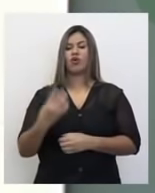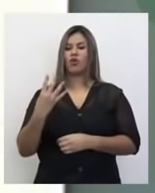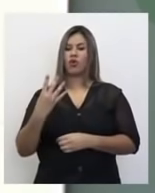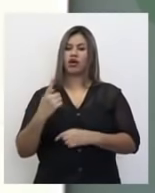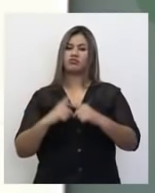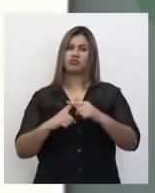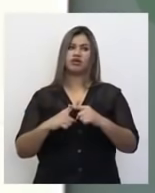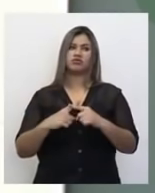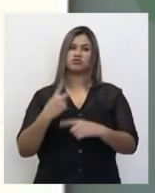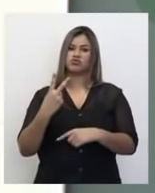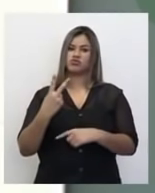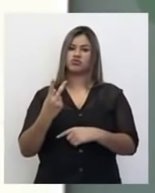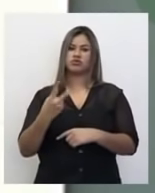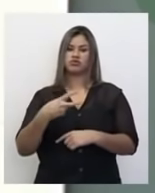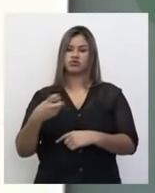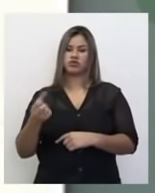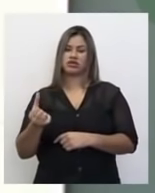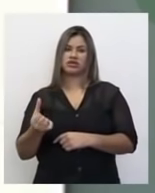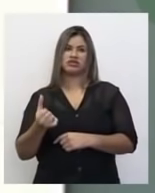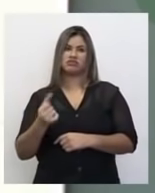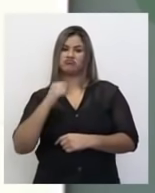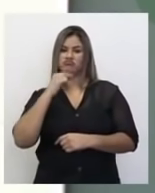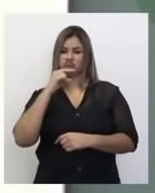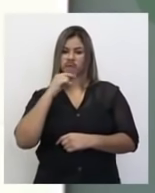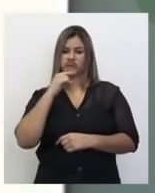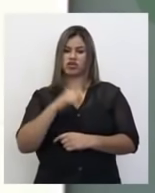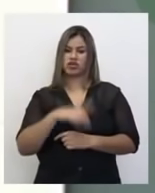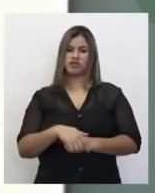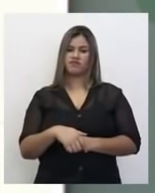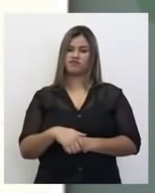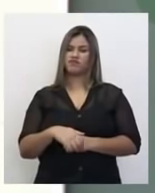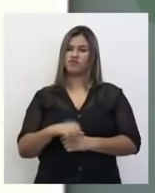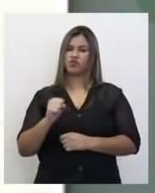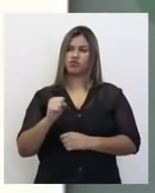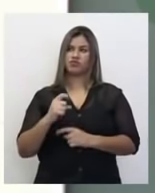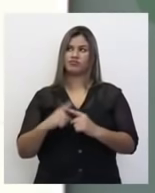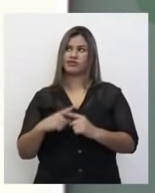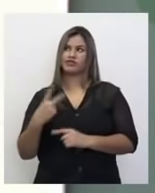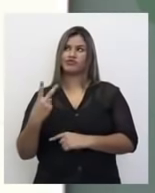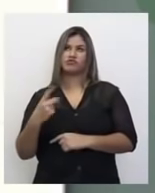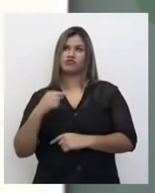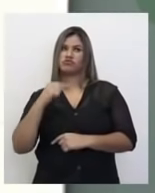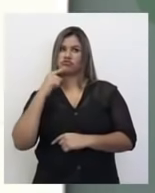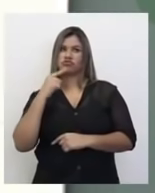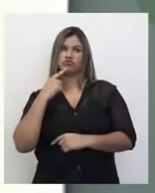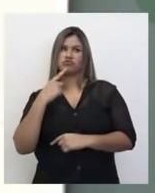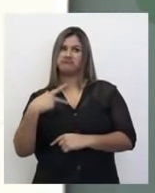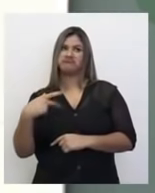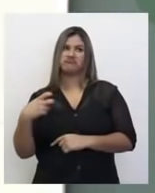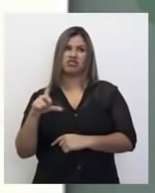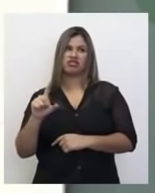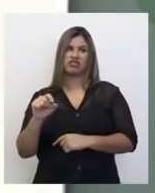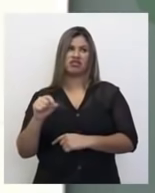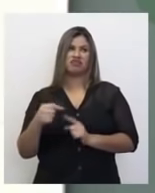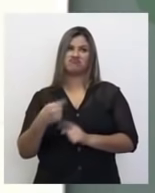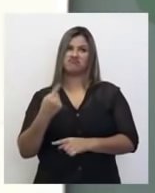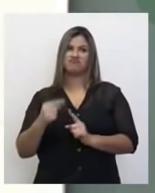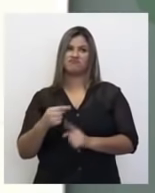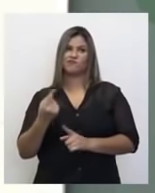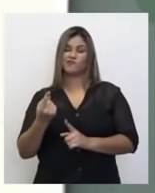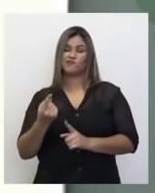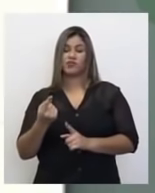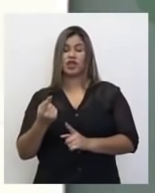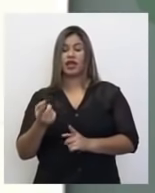já não me adianta. 8 + 2 também não me adianta porque aí dá 10. Então o que